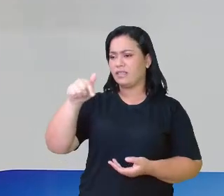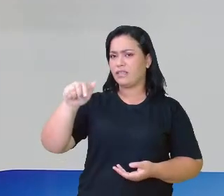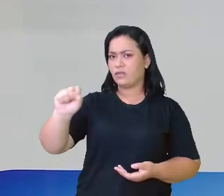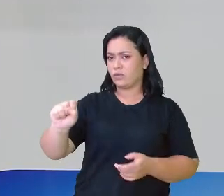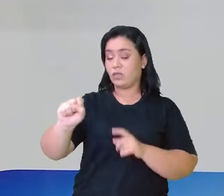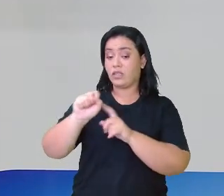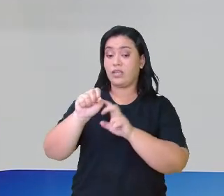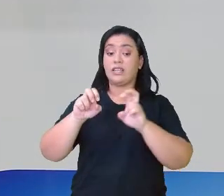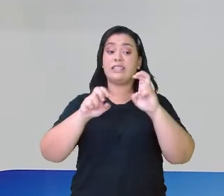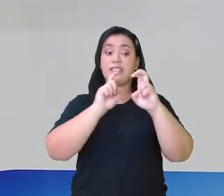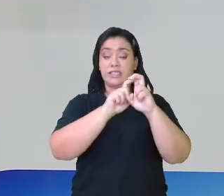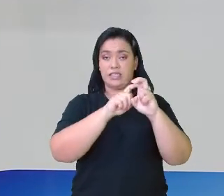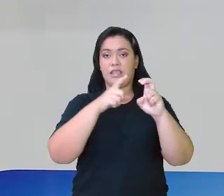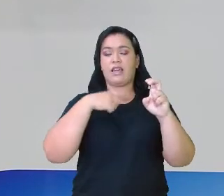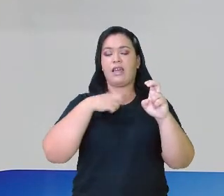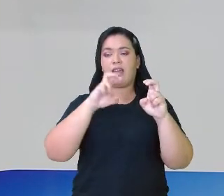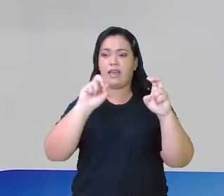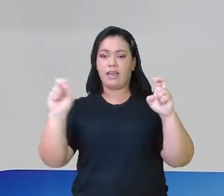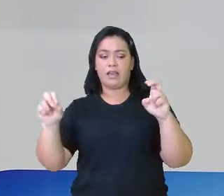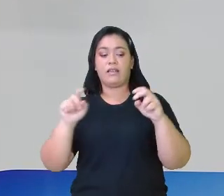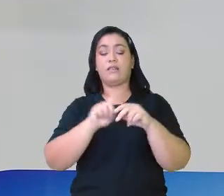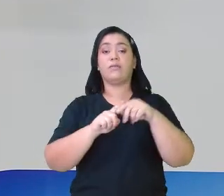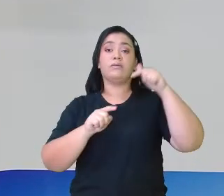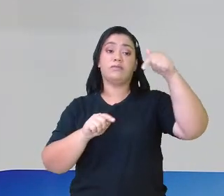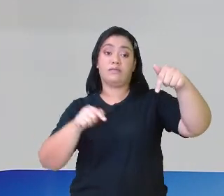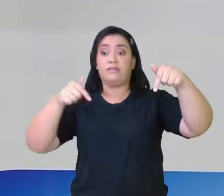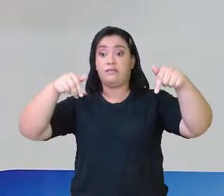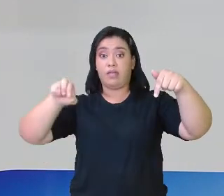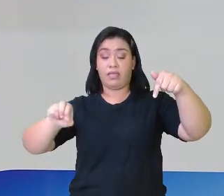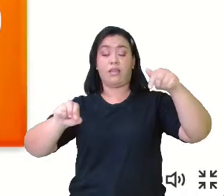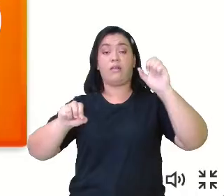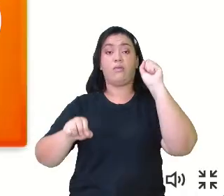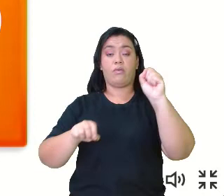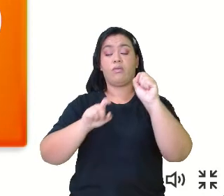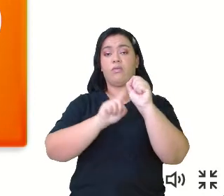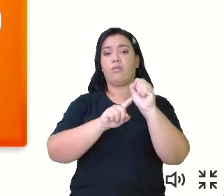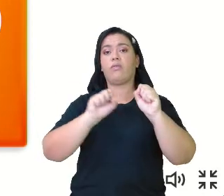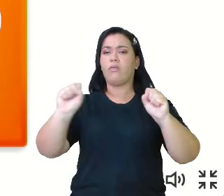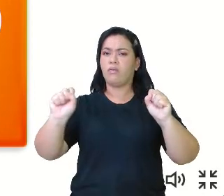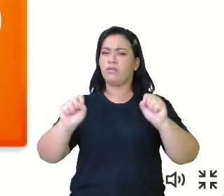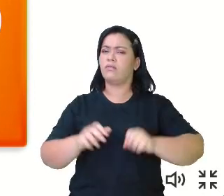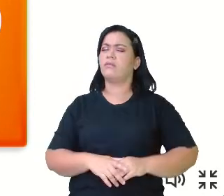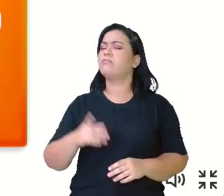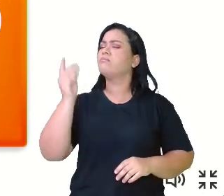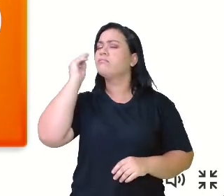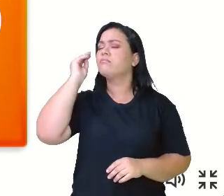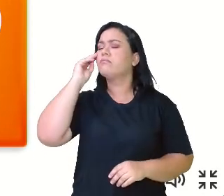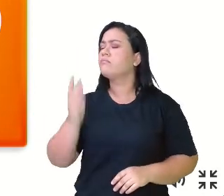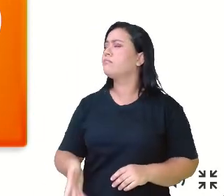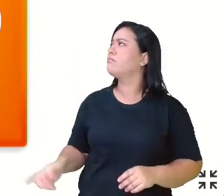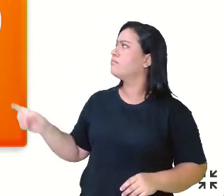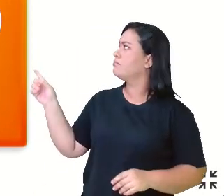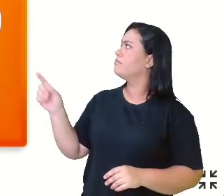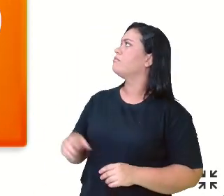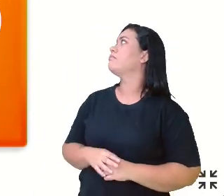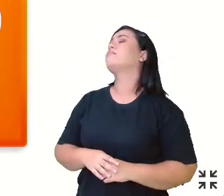5 vale 500, o 7 vale 70 e o 8 vale 8. Confere aí para mim, minha